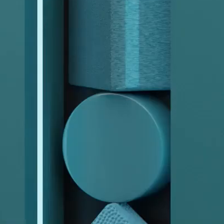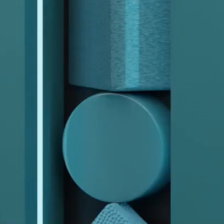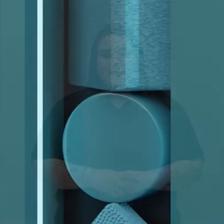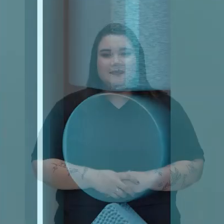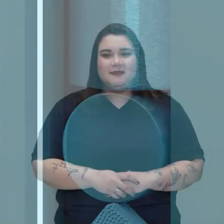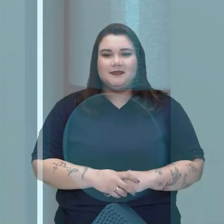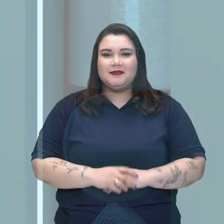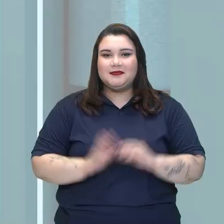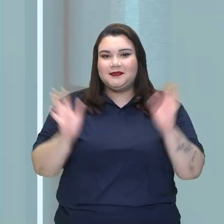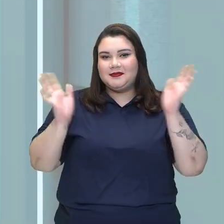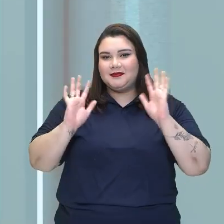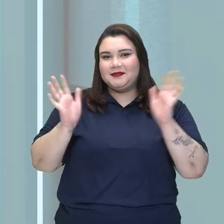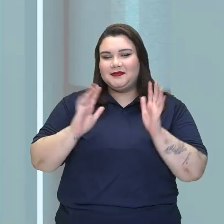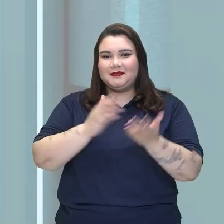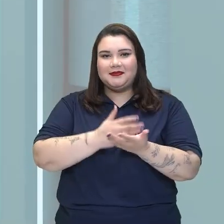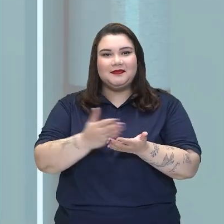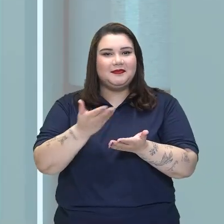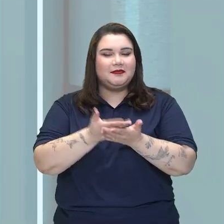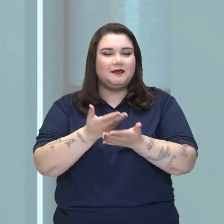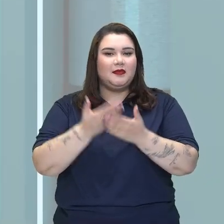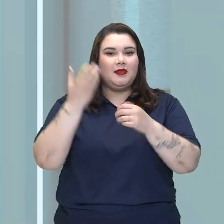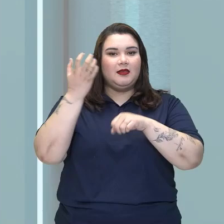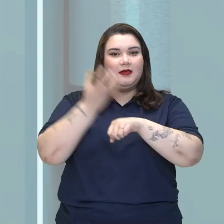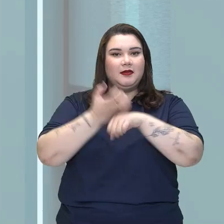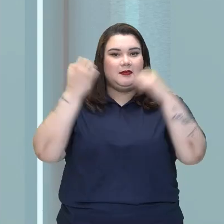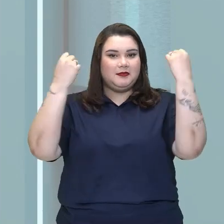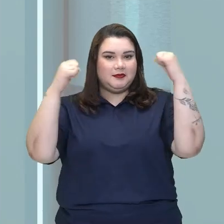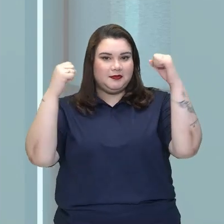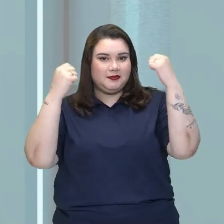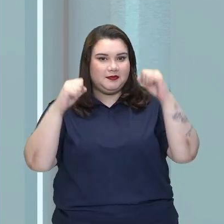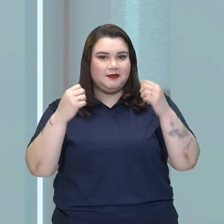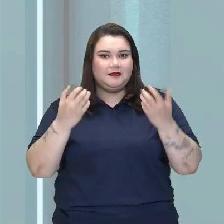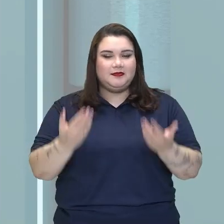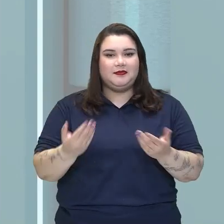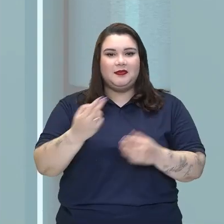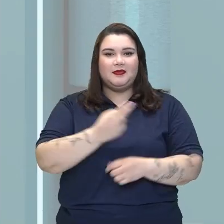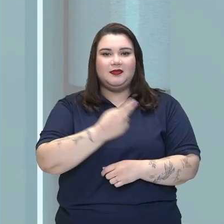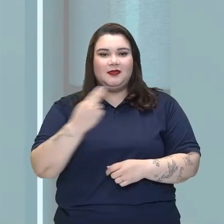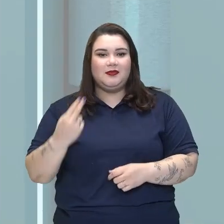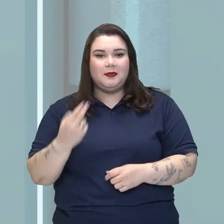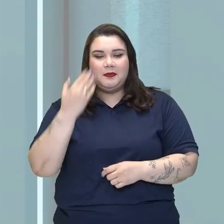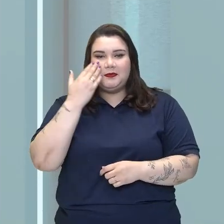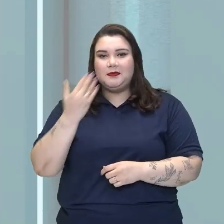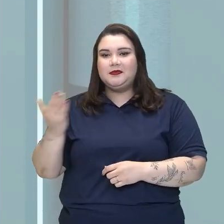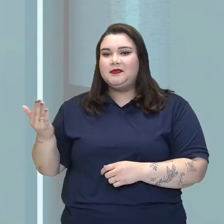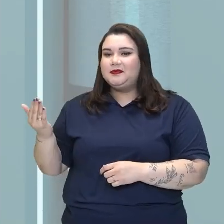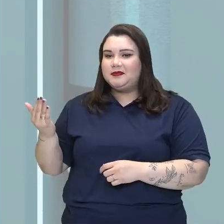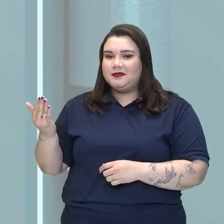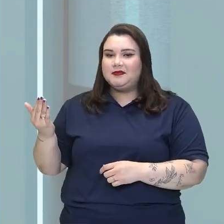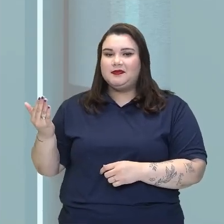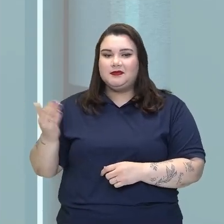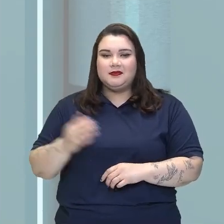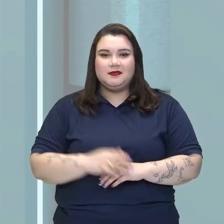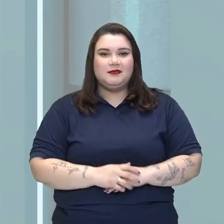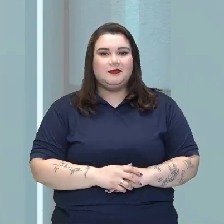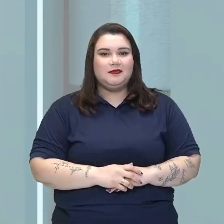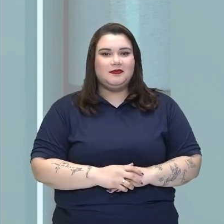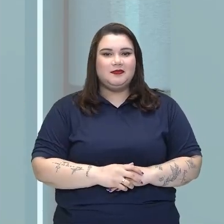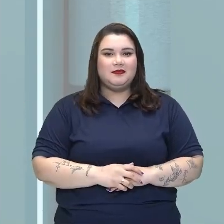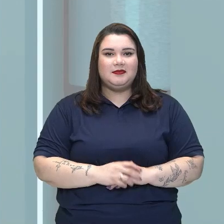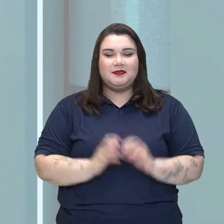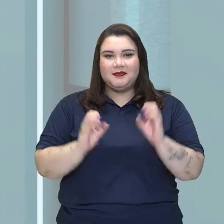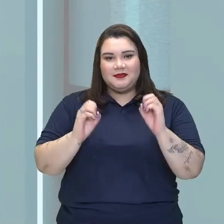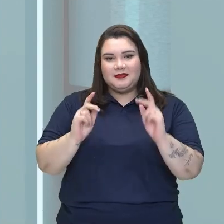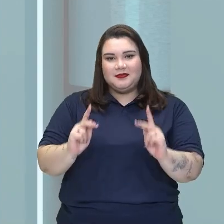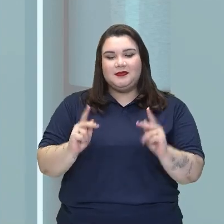Olá, vamos para mais uma aula de Educação Física. Só para relembrar, né? Tá aí, meu nome é Marcos Melo, Educação Física, ok?